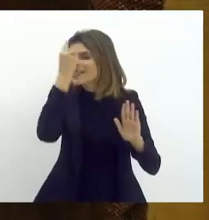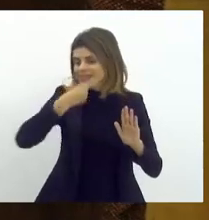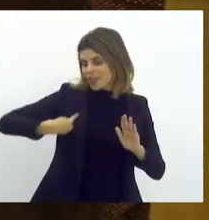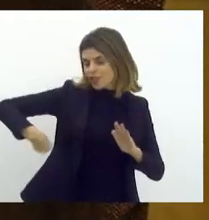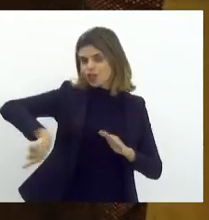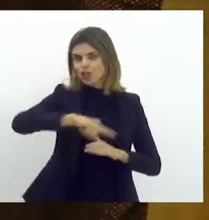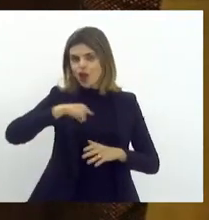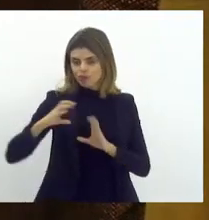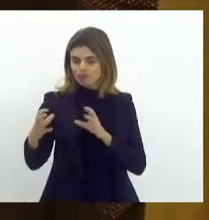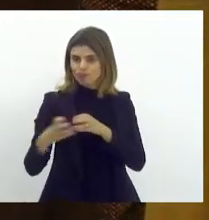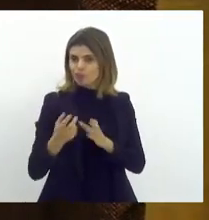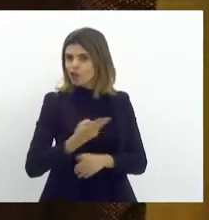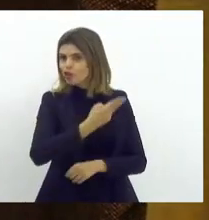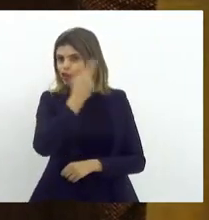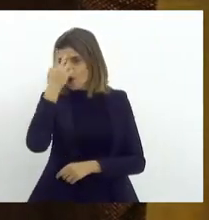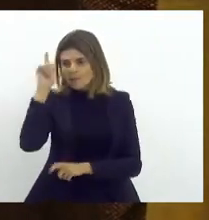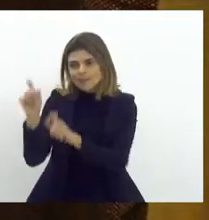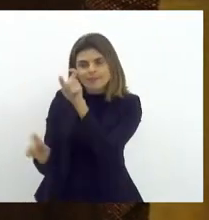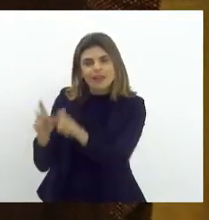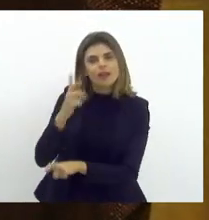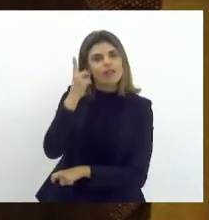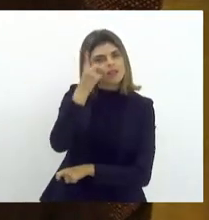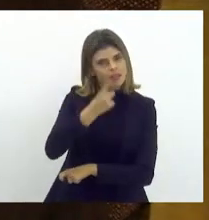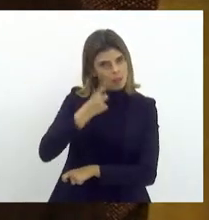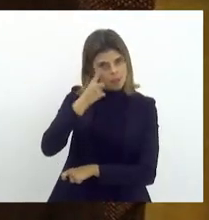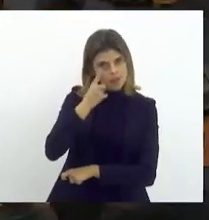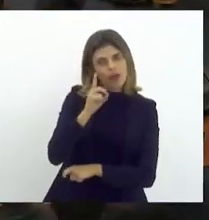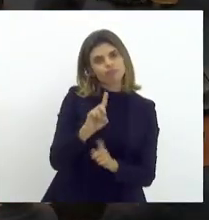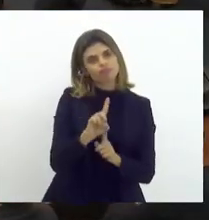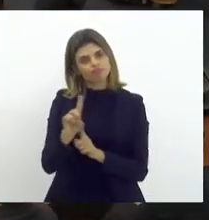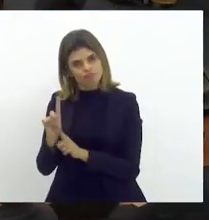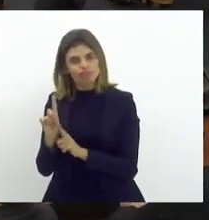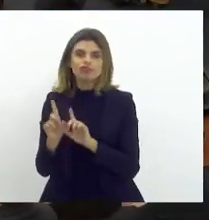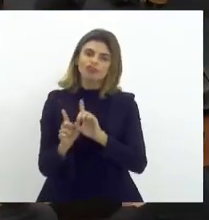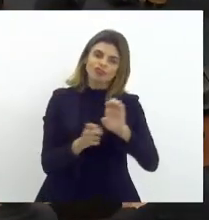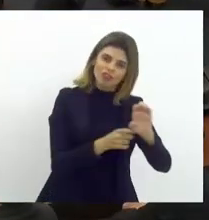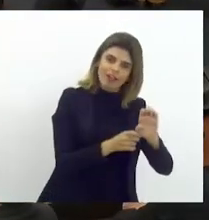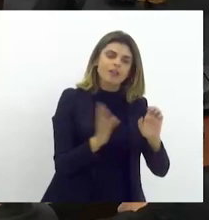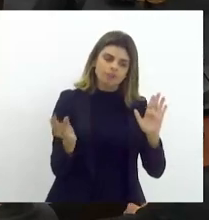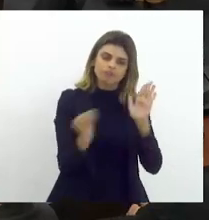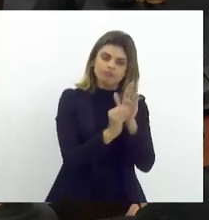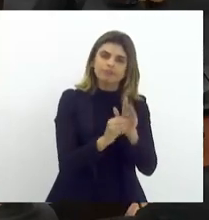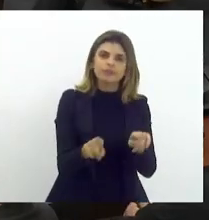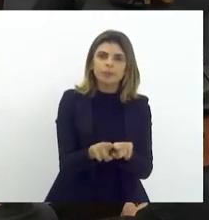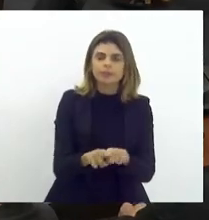de lançar o nome dos deputados da oposição Muito obrigado